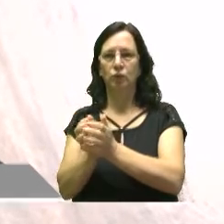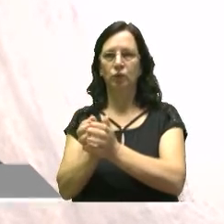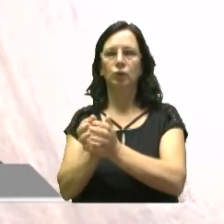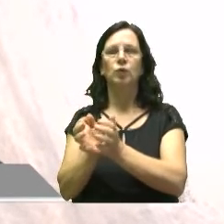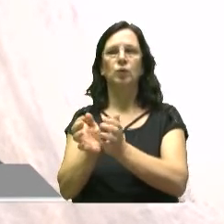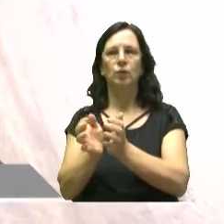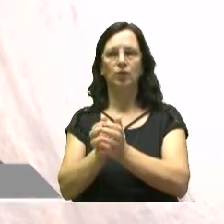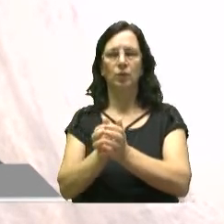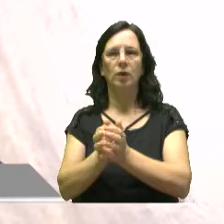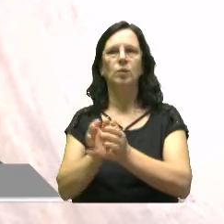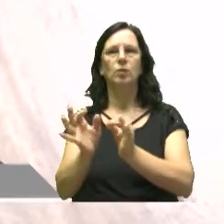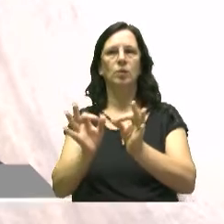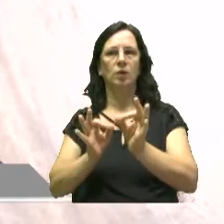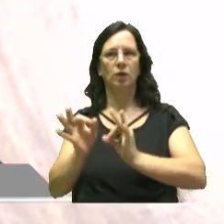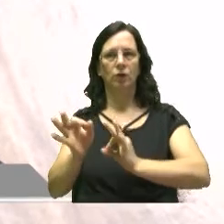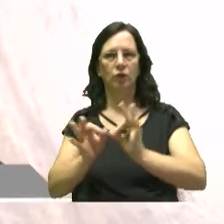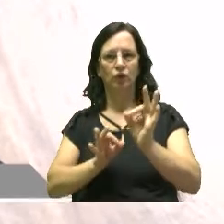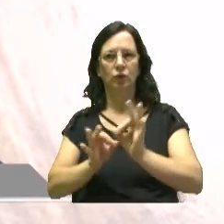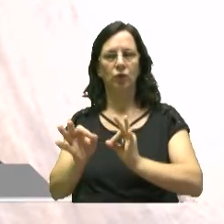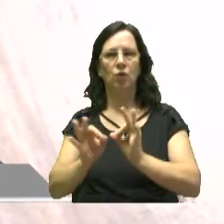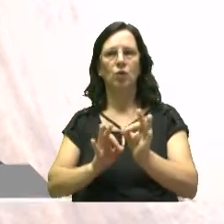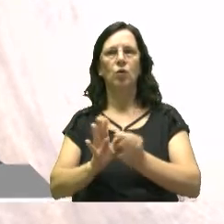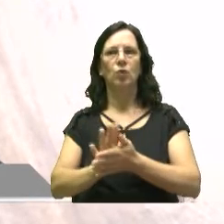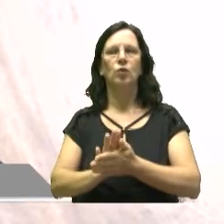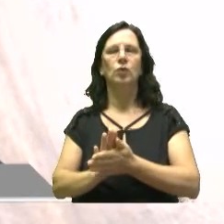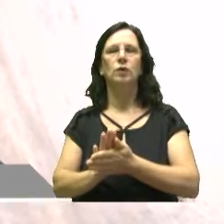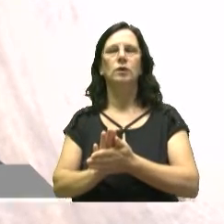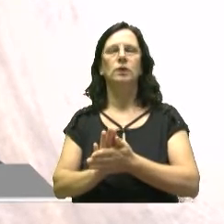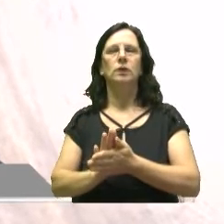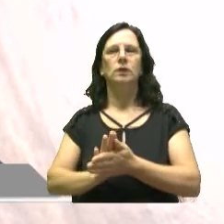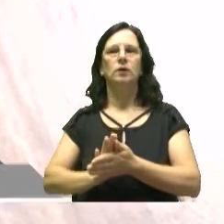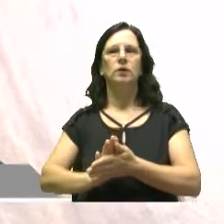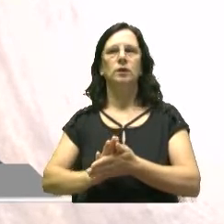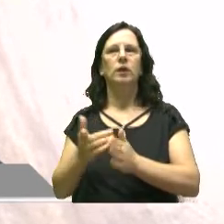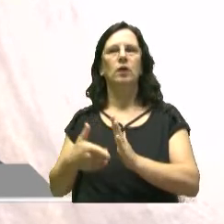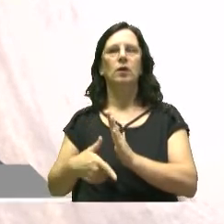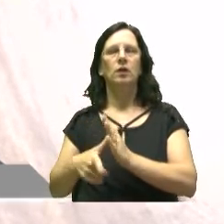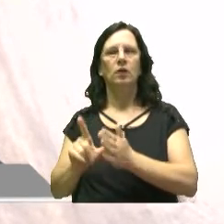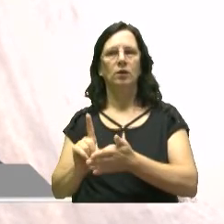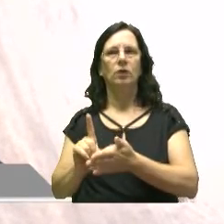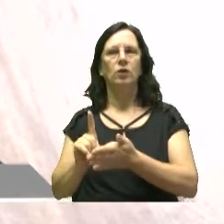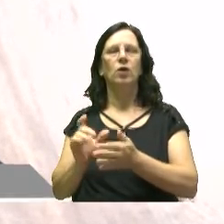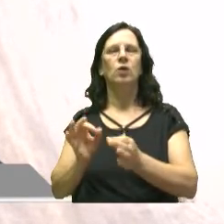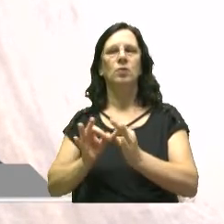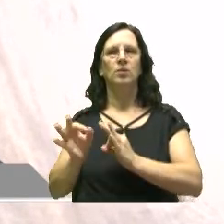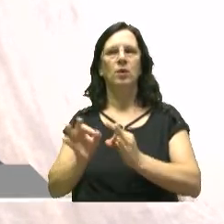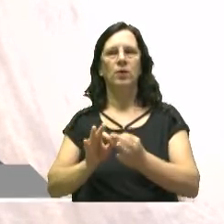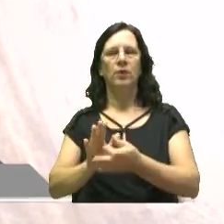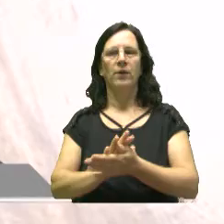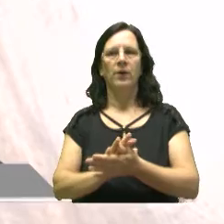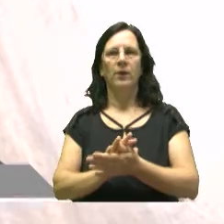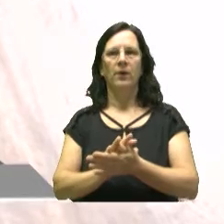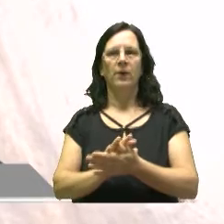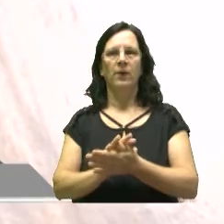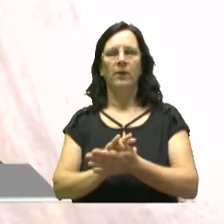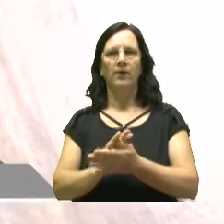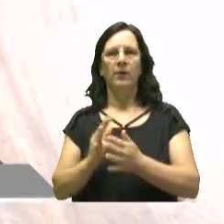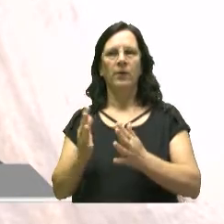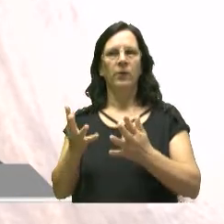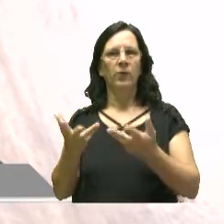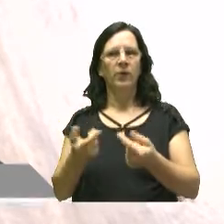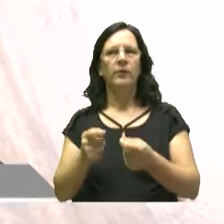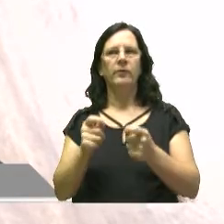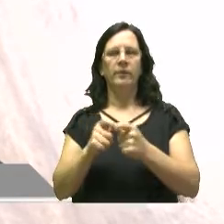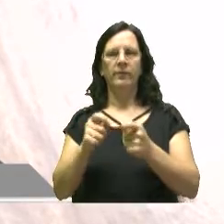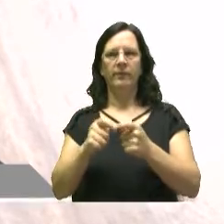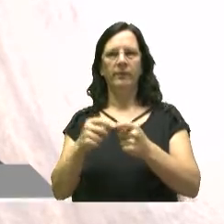aí se planejou se estruturou e eu acho que todas as ações